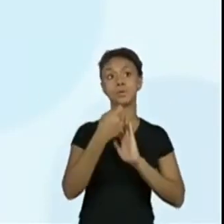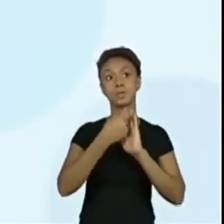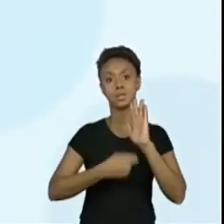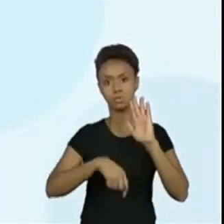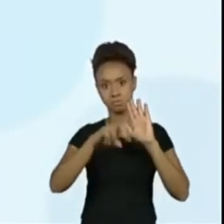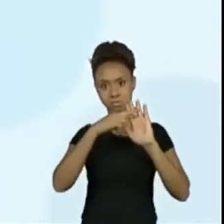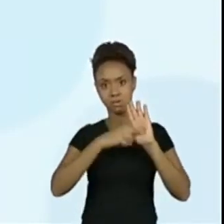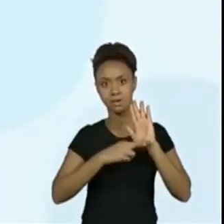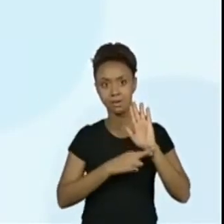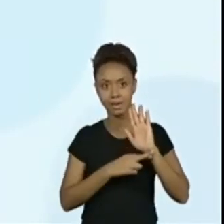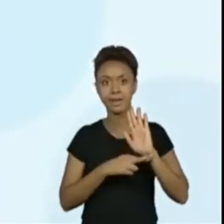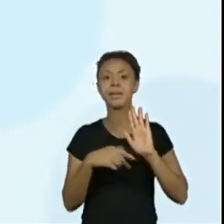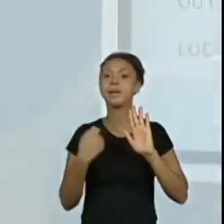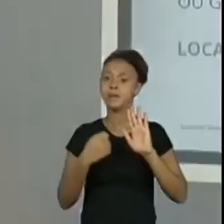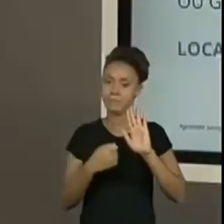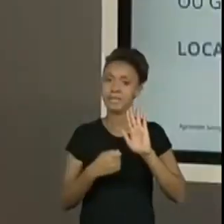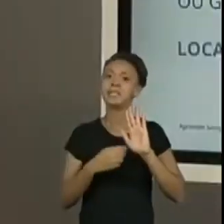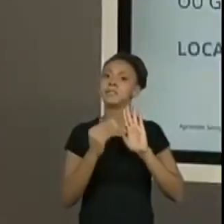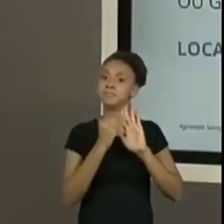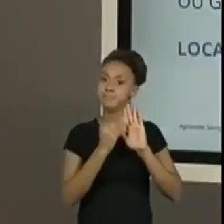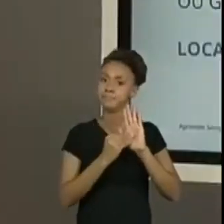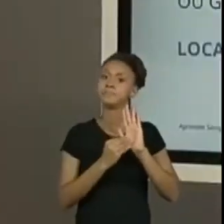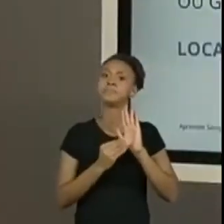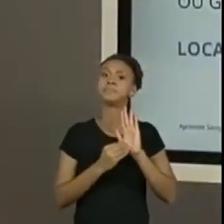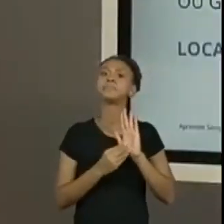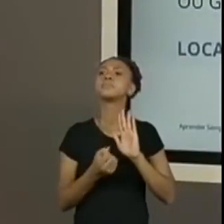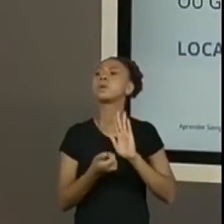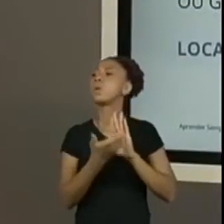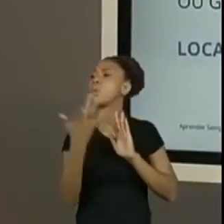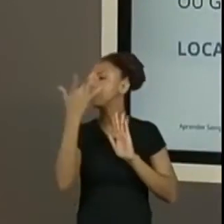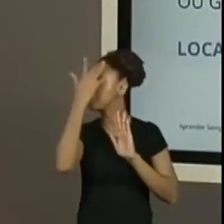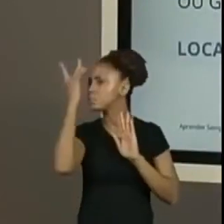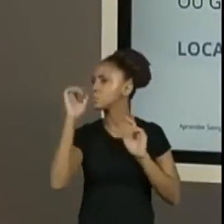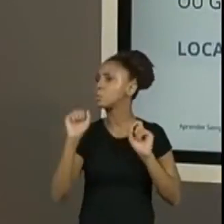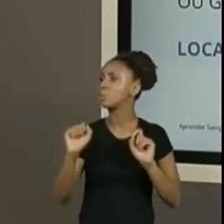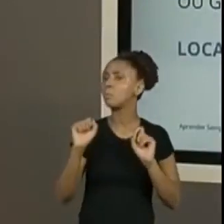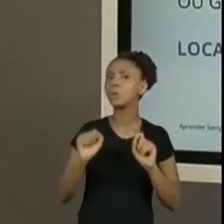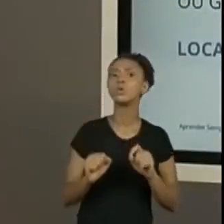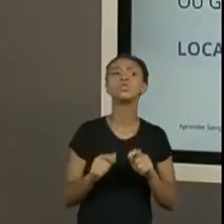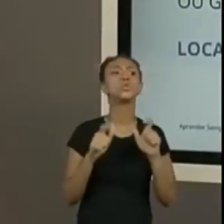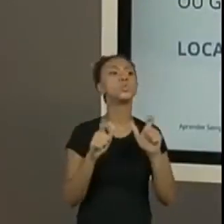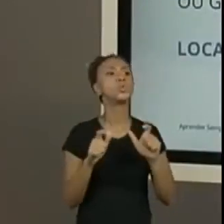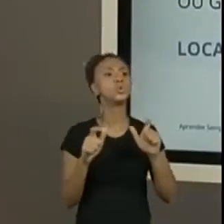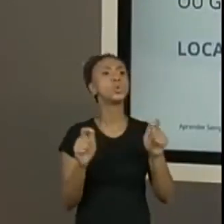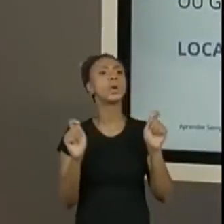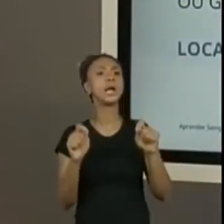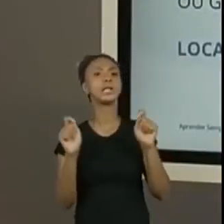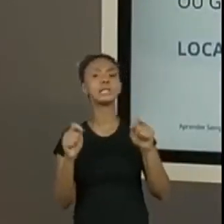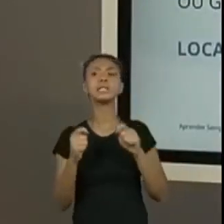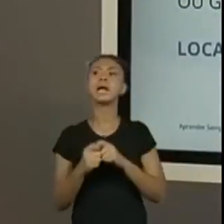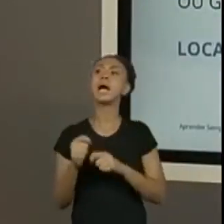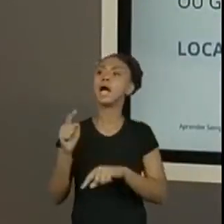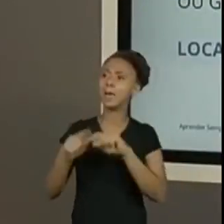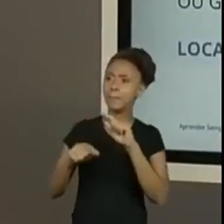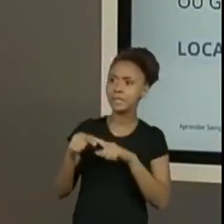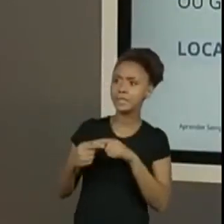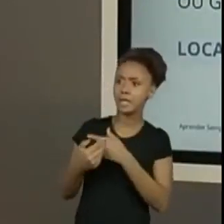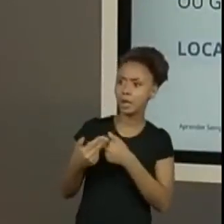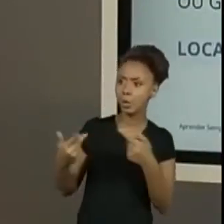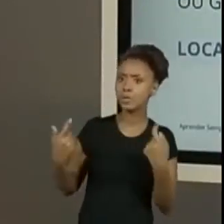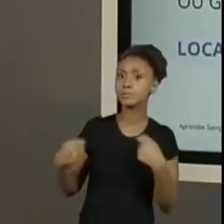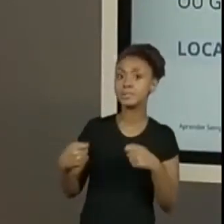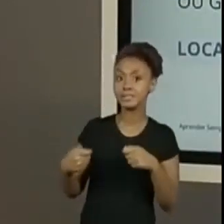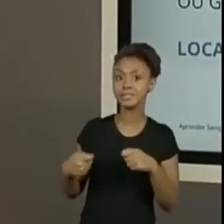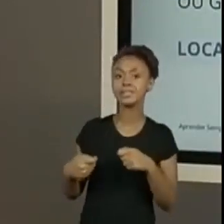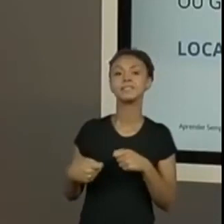de brincadeira, traz essas informações. Número de participantes, local adequado, material que a gente vai